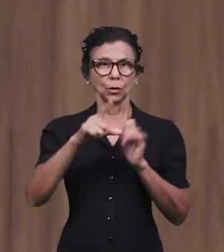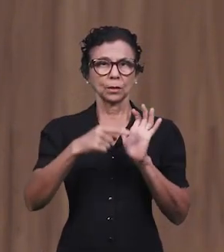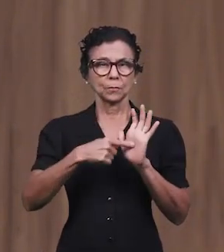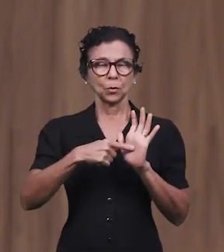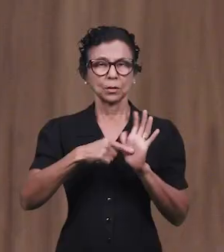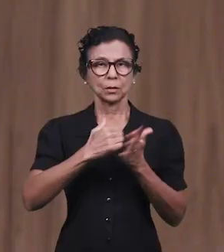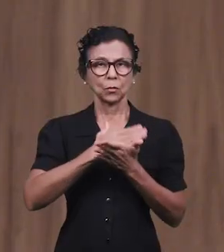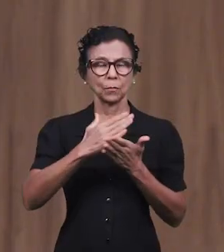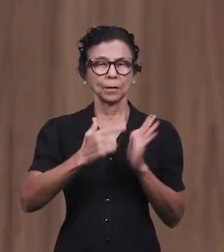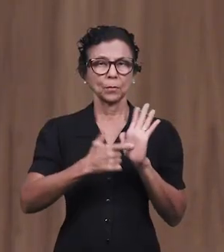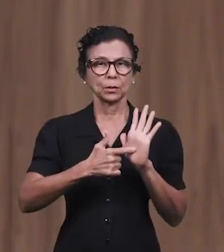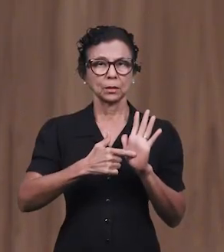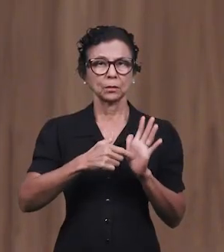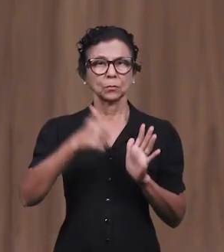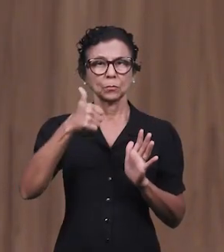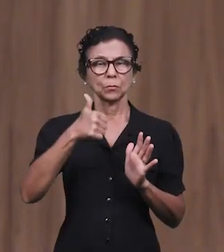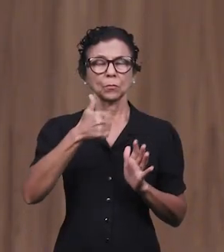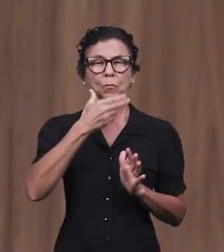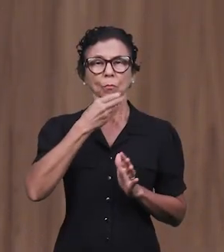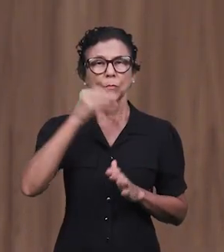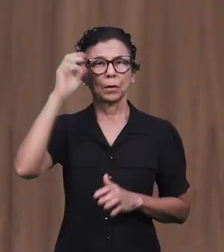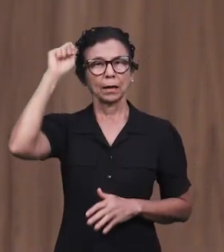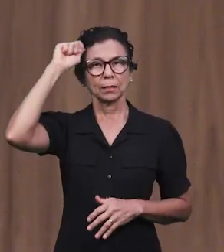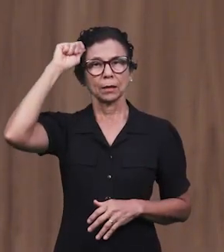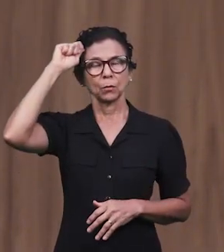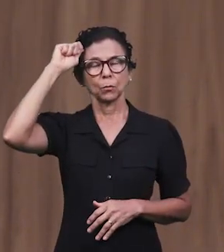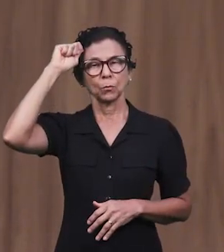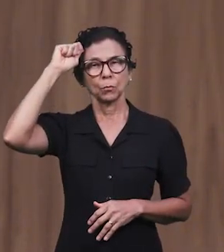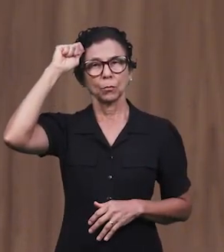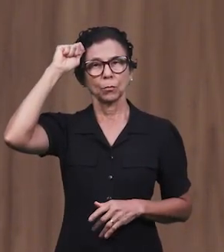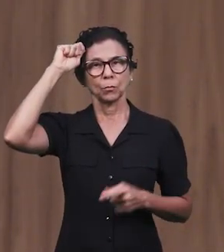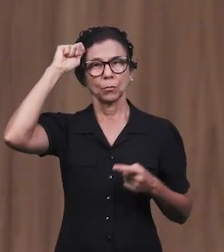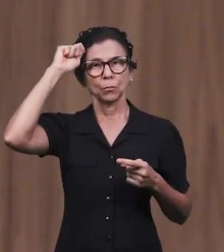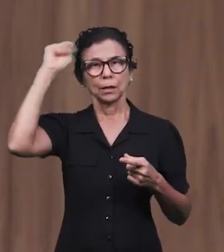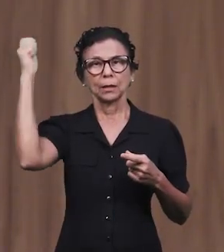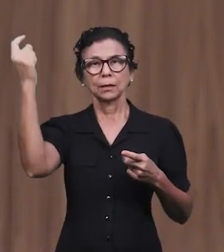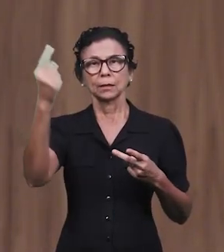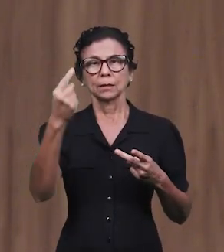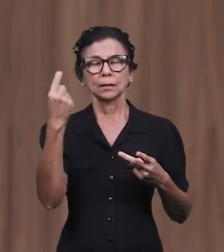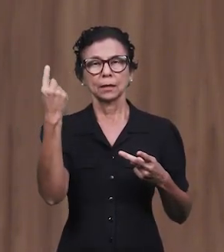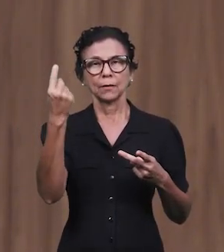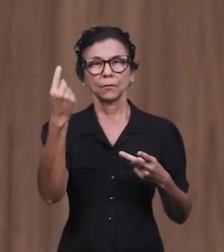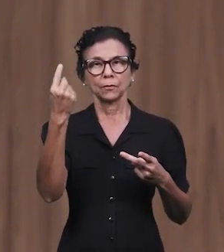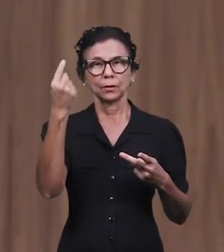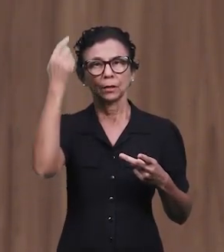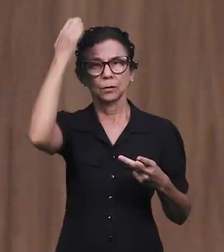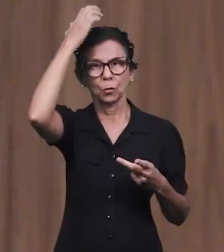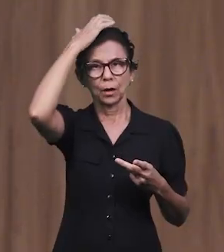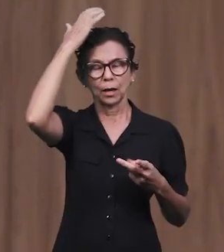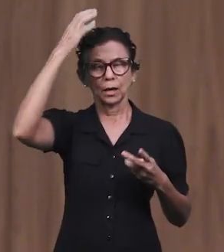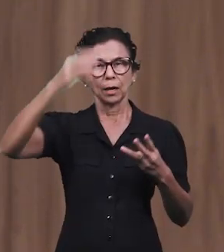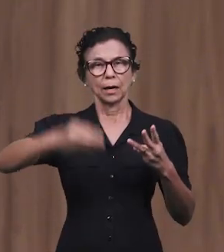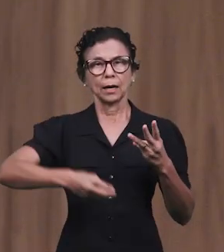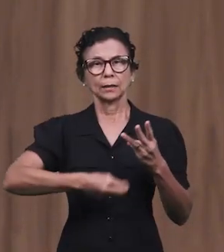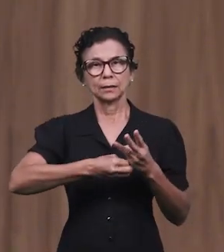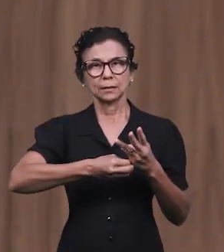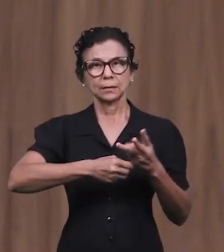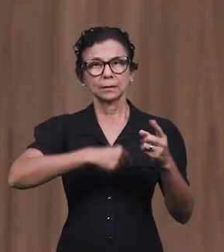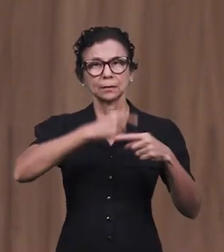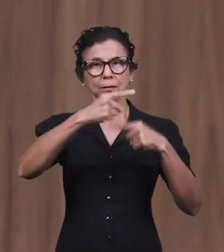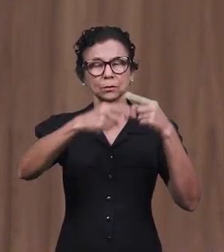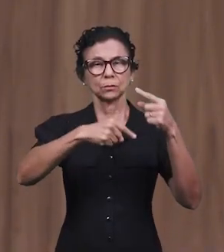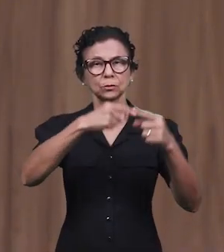né? Começa com Adão, o primeiro homem, passa por Davi, inclui a linhagem de